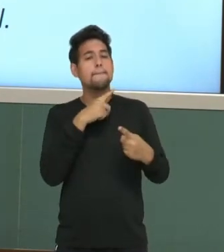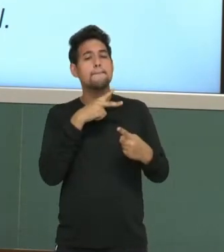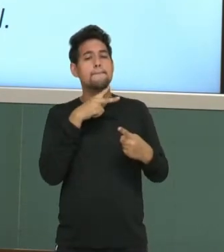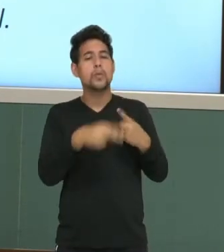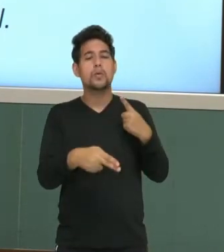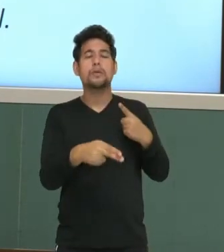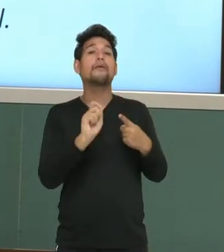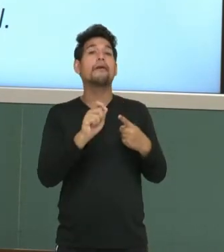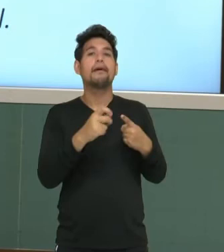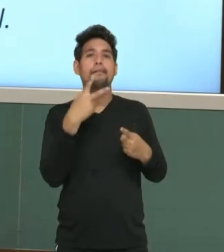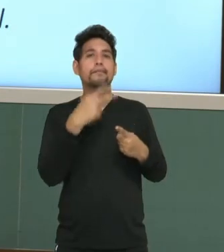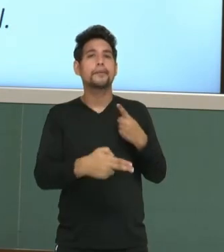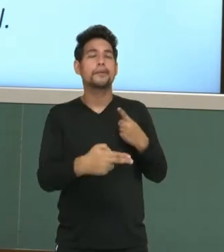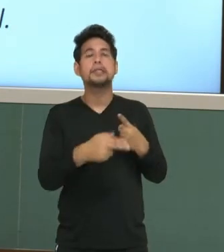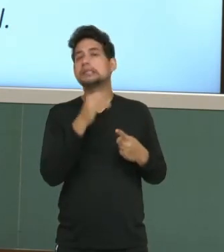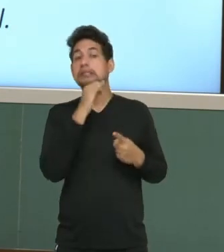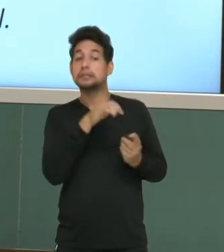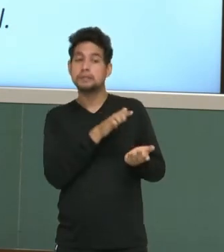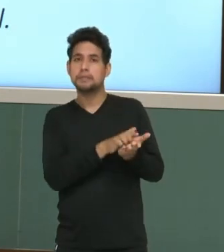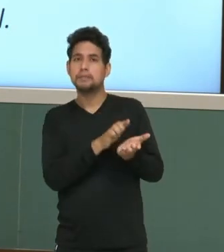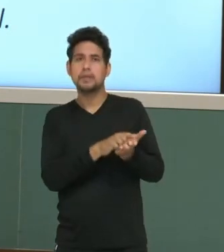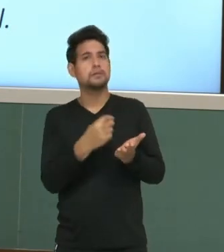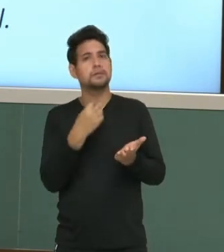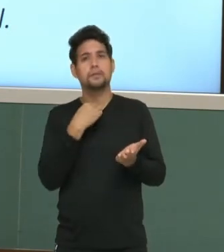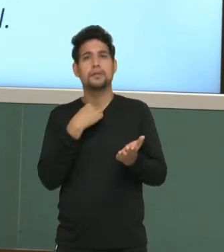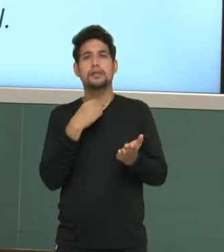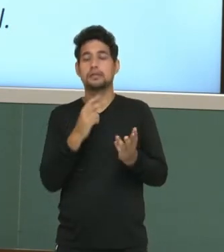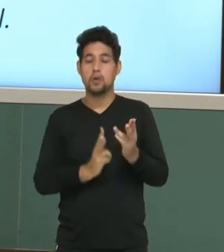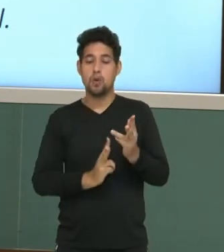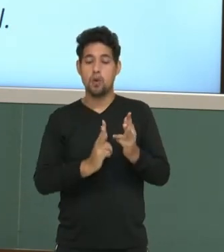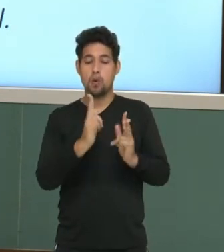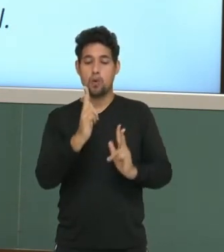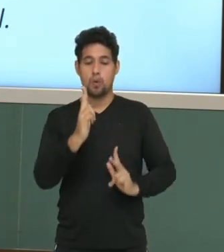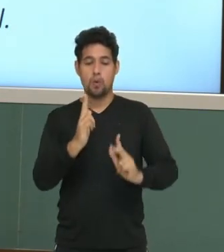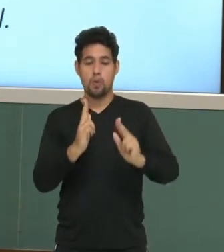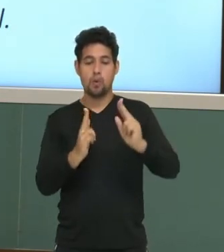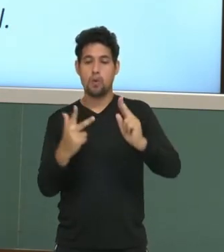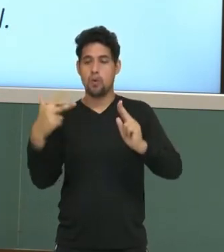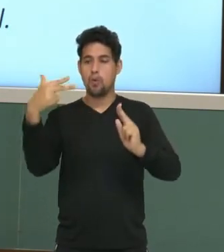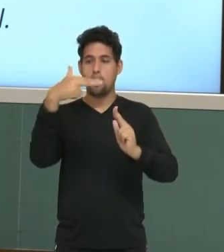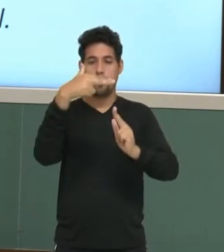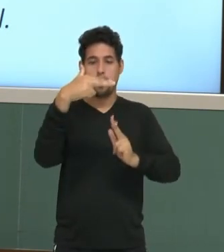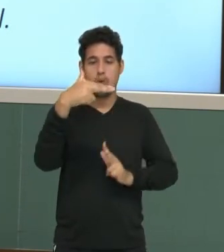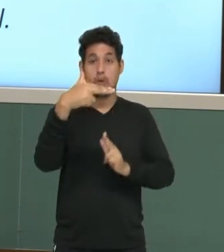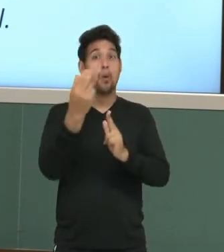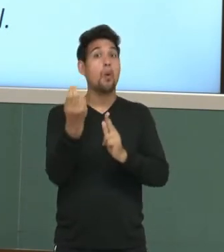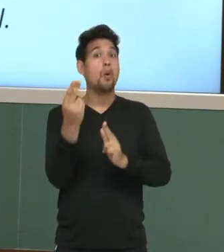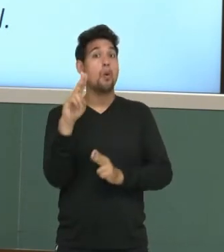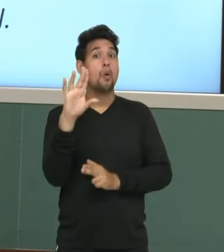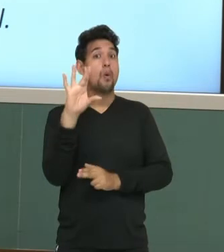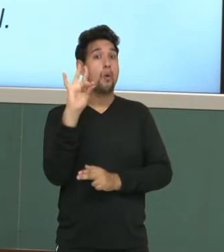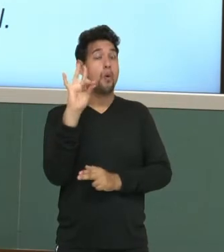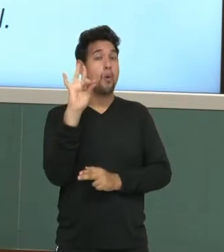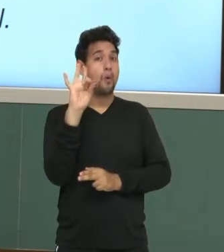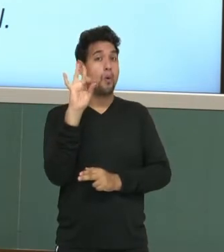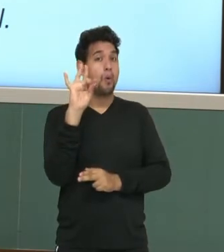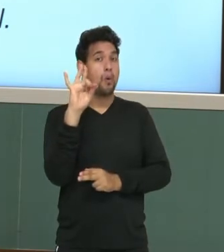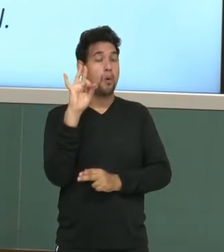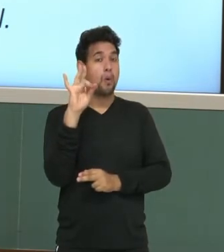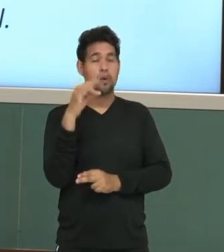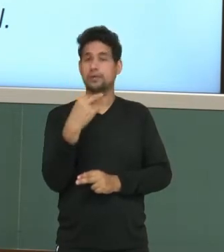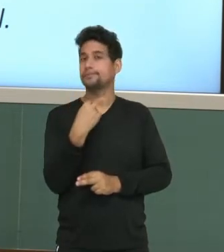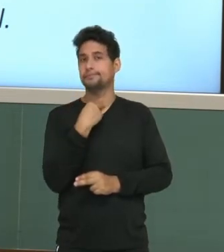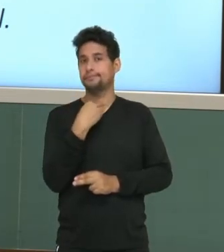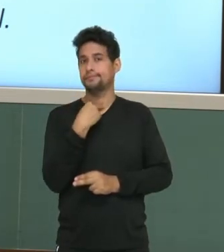quê? Que essas folhas de papéis fossem o quê? Cortadas ou coladas,